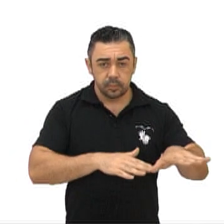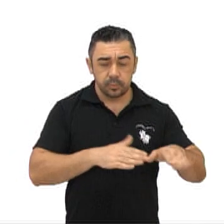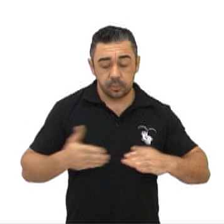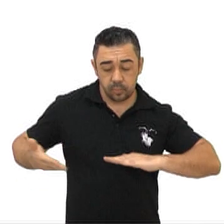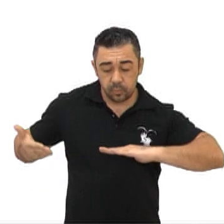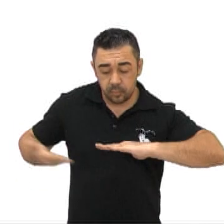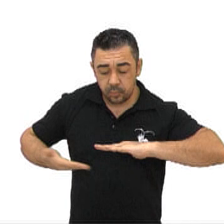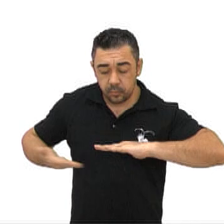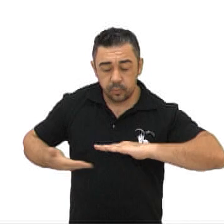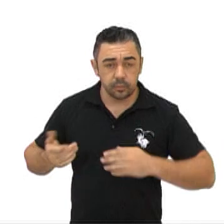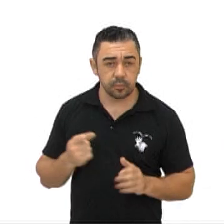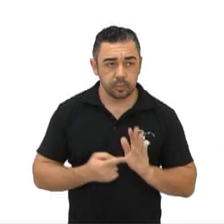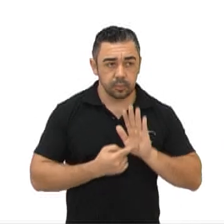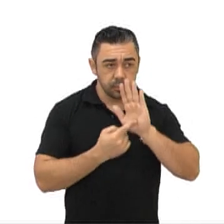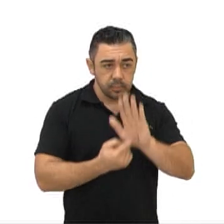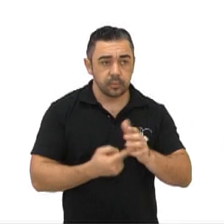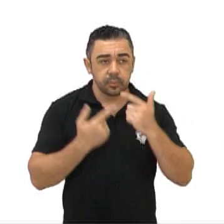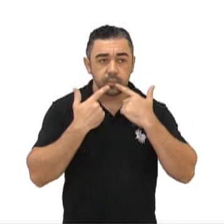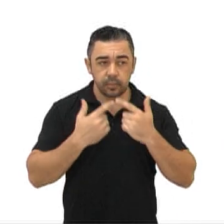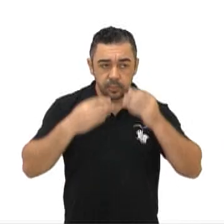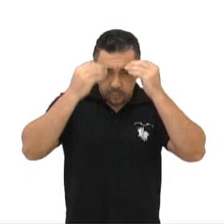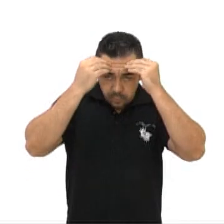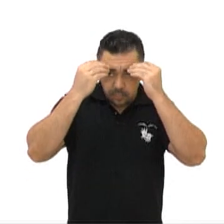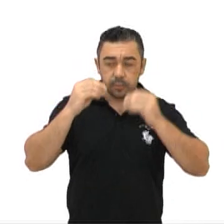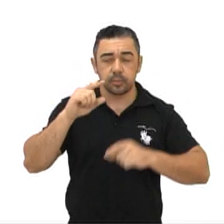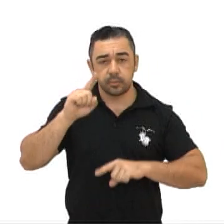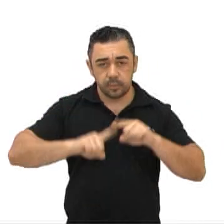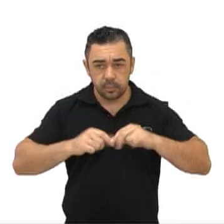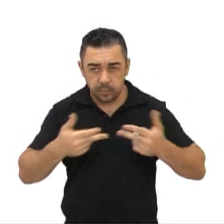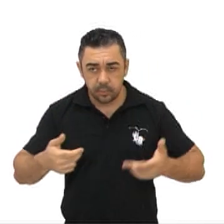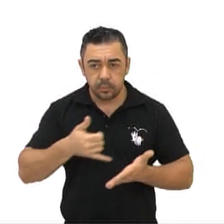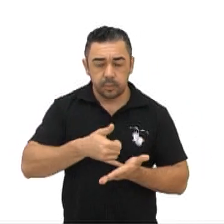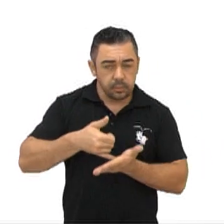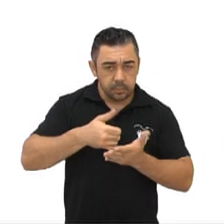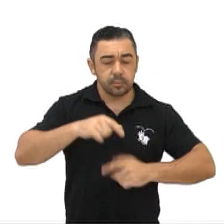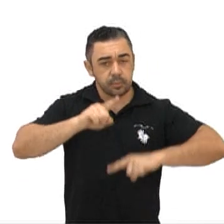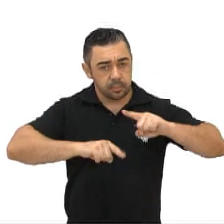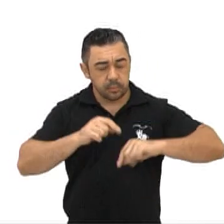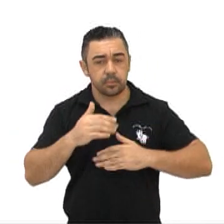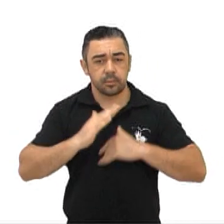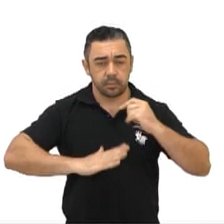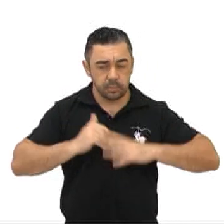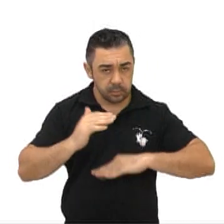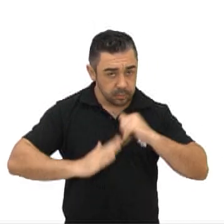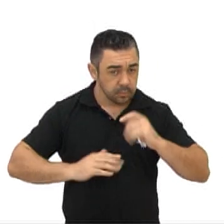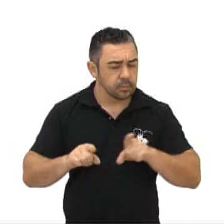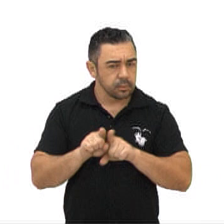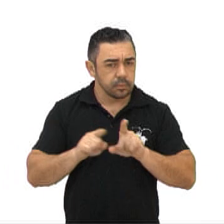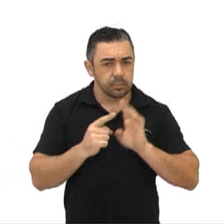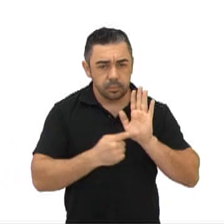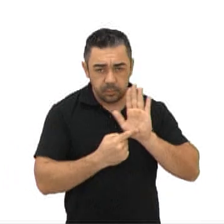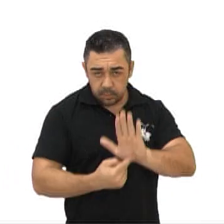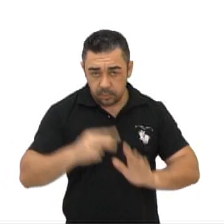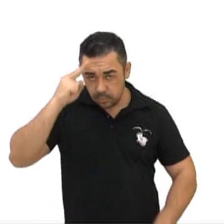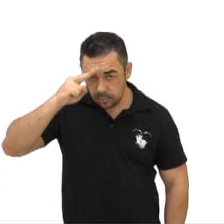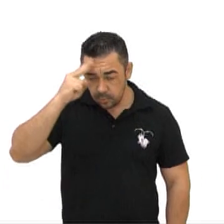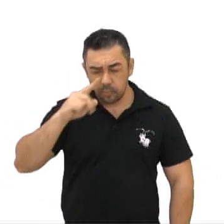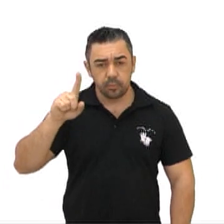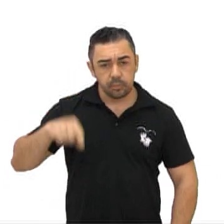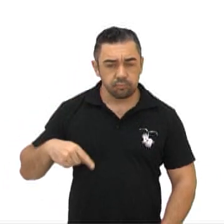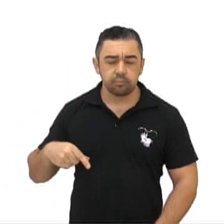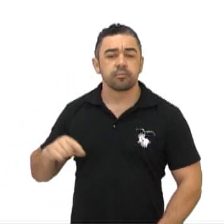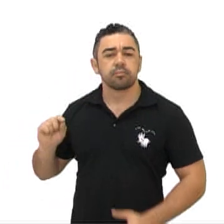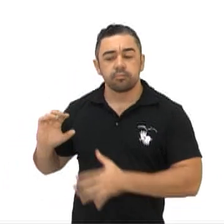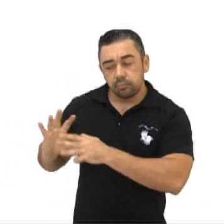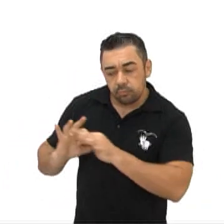contemporâneo, mostrando suas linguagens, seus aspectos plásticos, ideológicos e práticos, trazendo a história e as suas